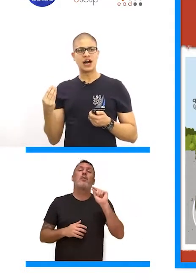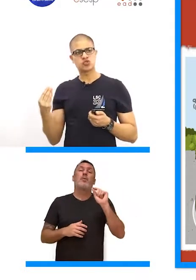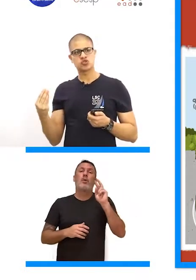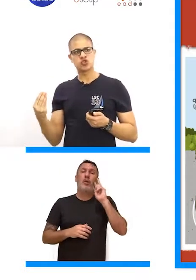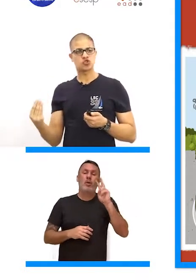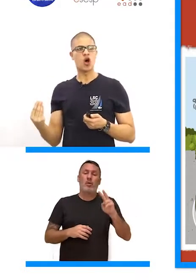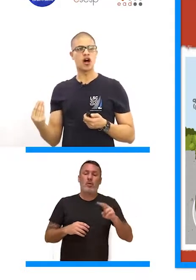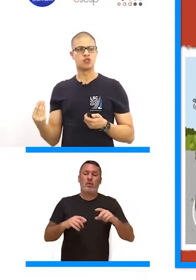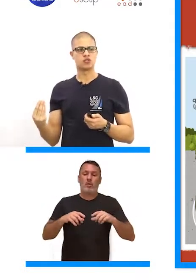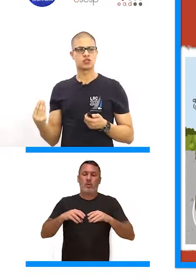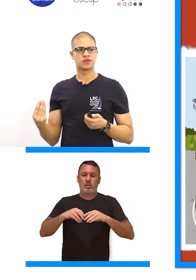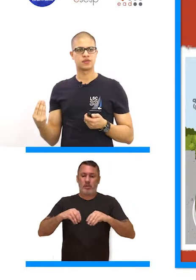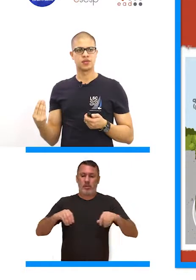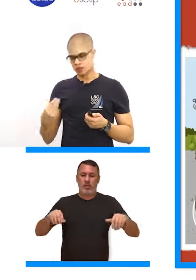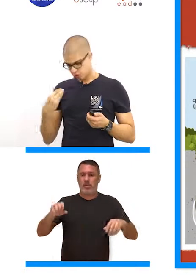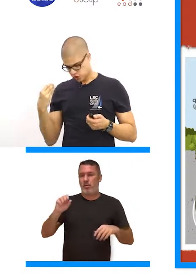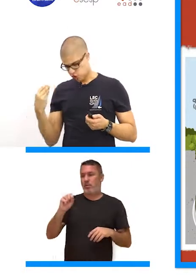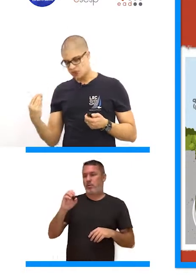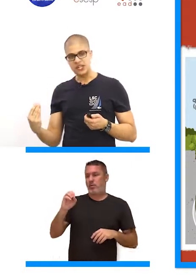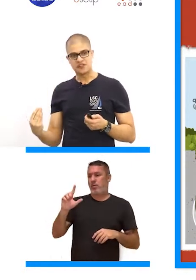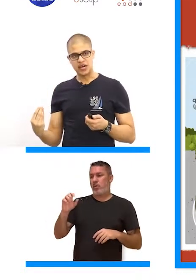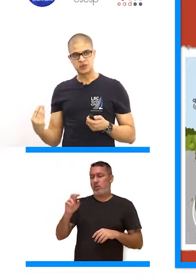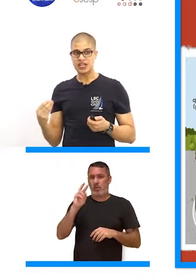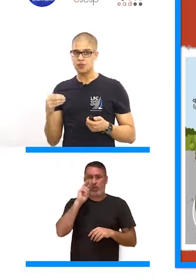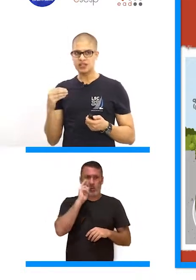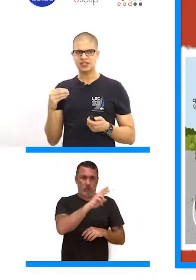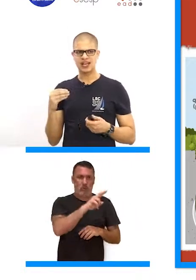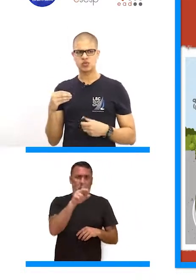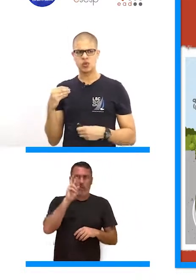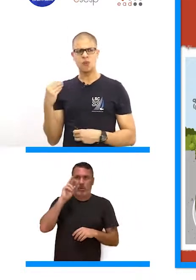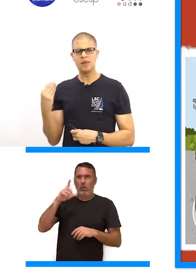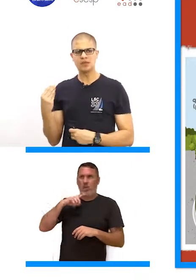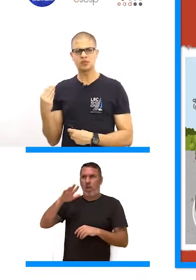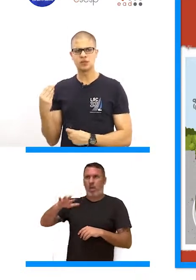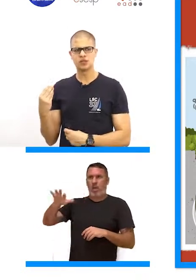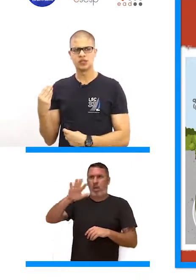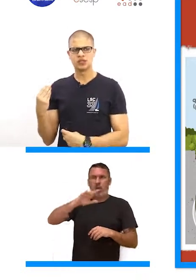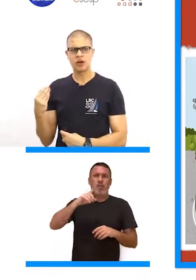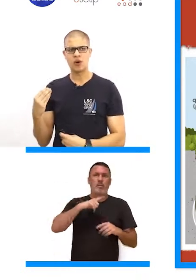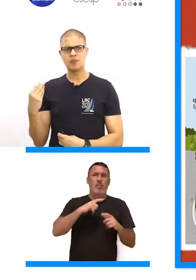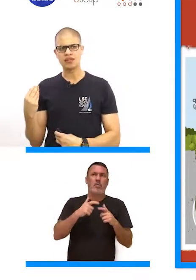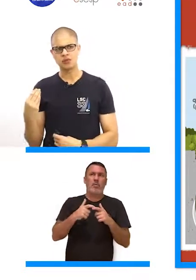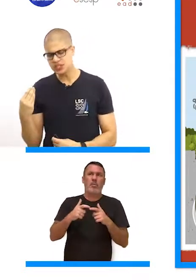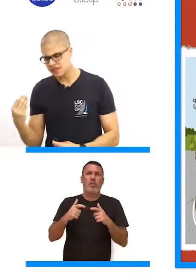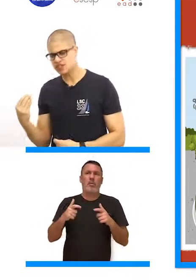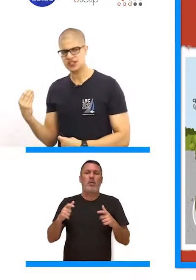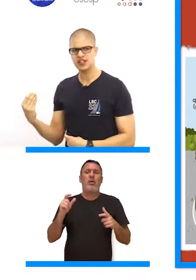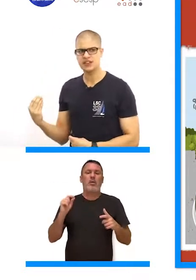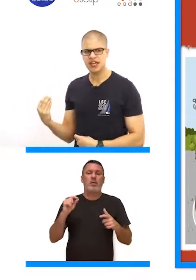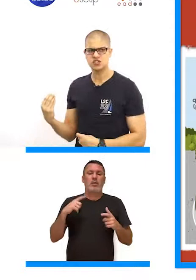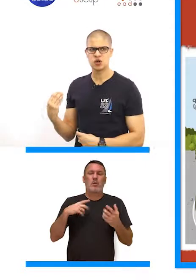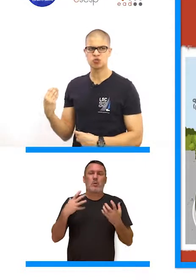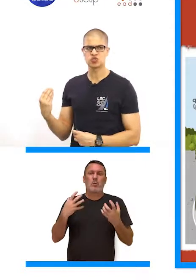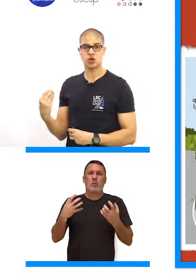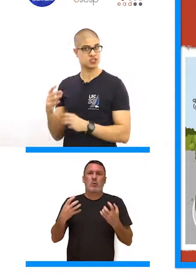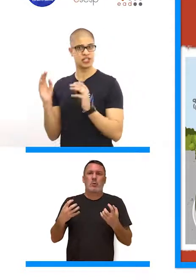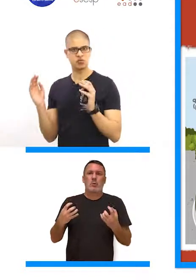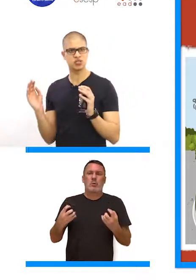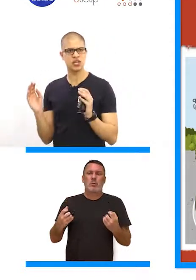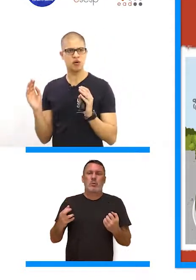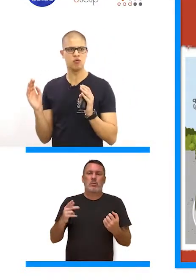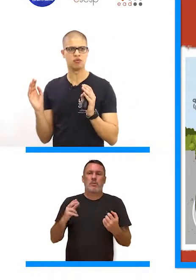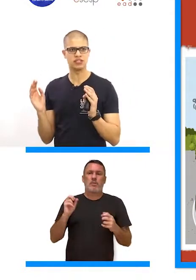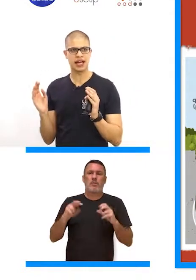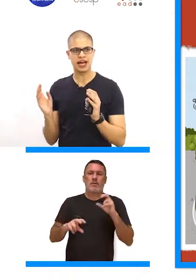dano aos solos. Nós observamos em muitas áreas um aumento do nível de acidez de alguns solos que